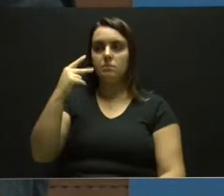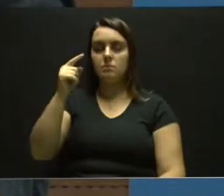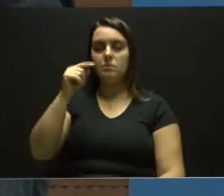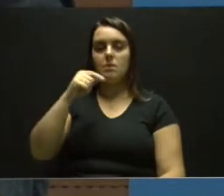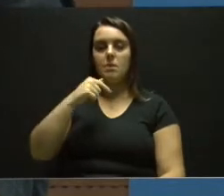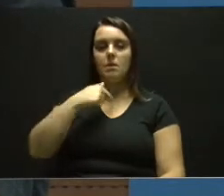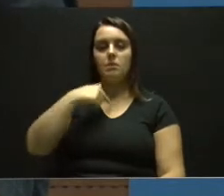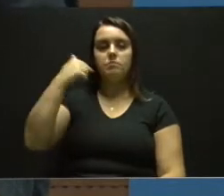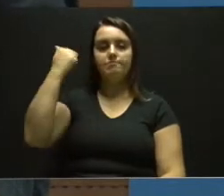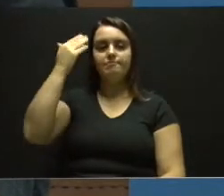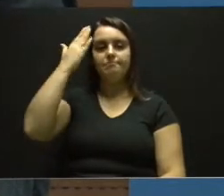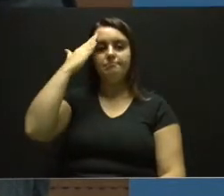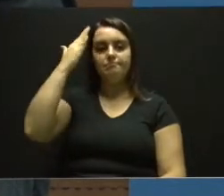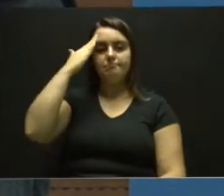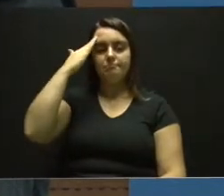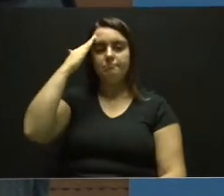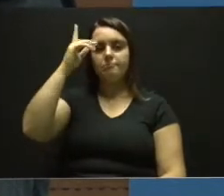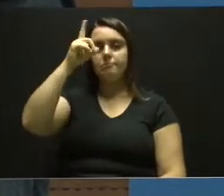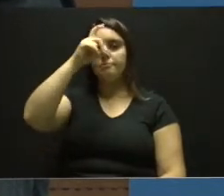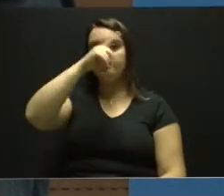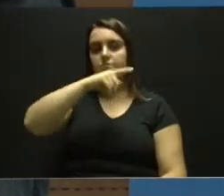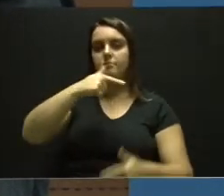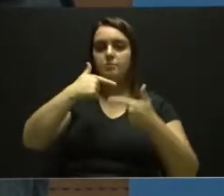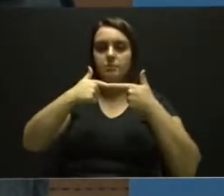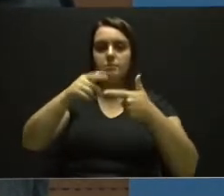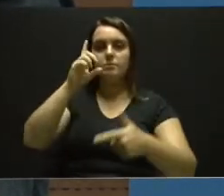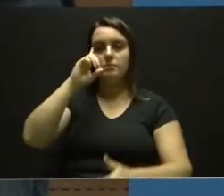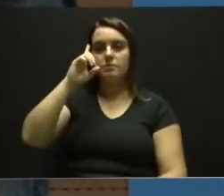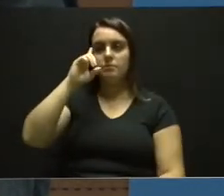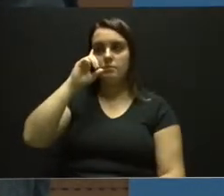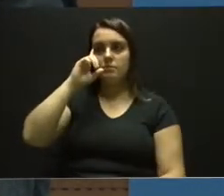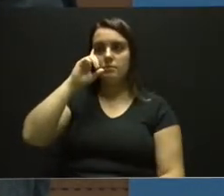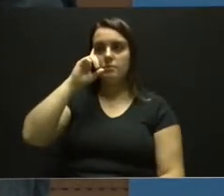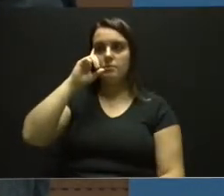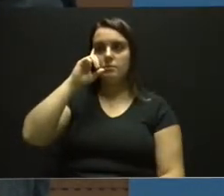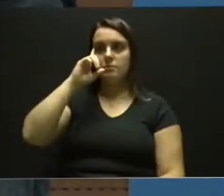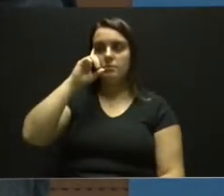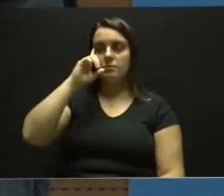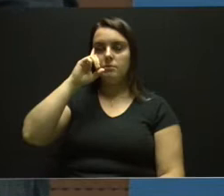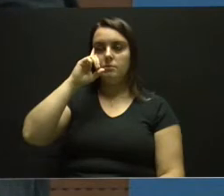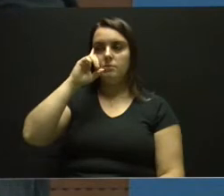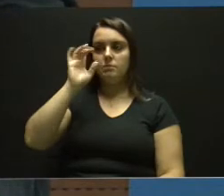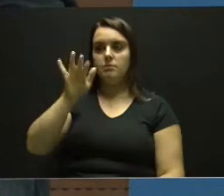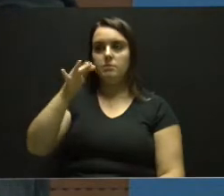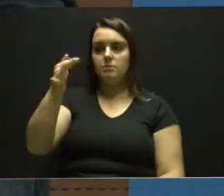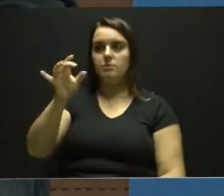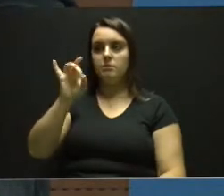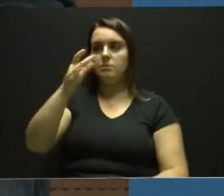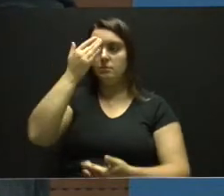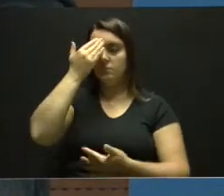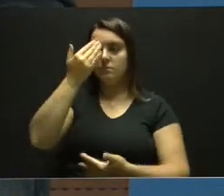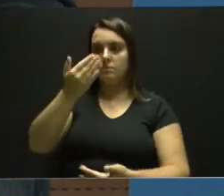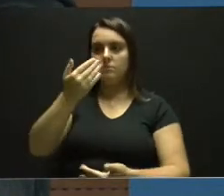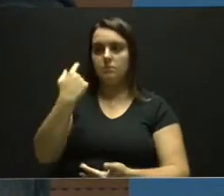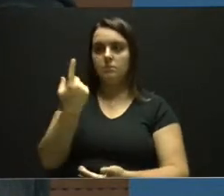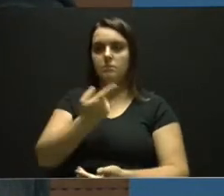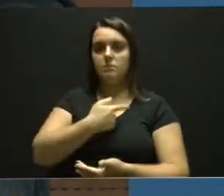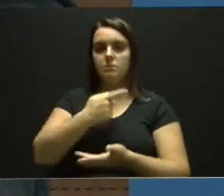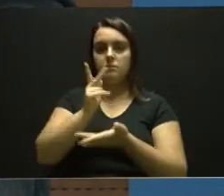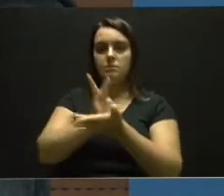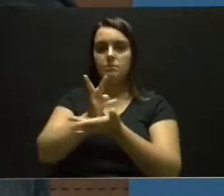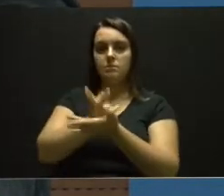muito difícil a gente manter essa luta no dia a dia então eu só tenho a agradecer e dizer a gente vai continuar trabalhando